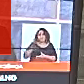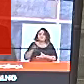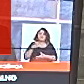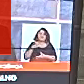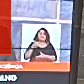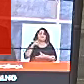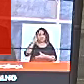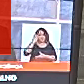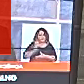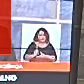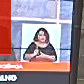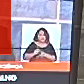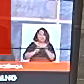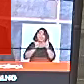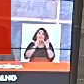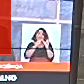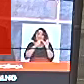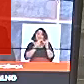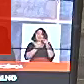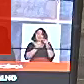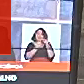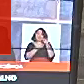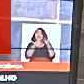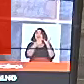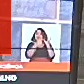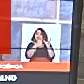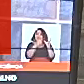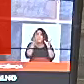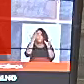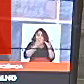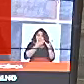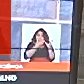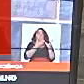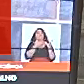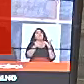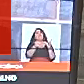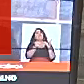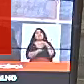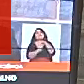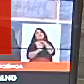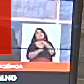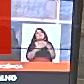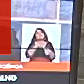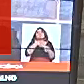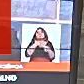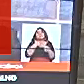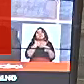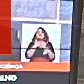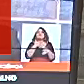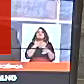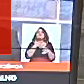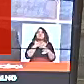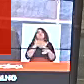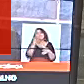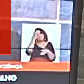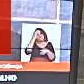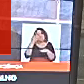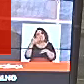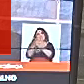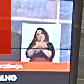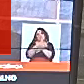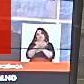né, as empresas de ônibus não têm como contestar isso e fica muito mais fácil o acesso ao transporte gratuito pela pessoa